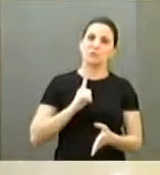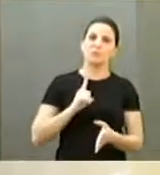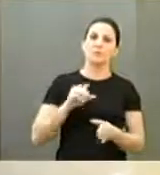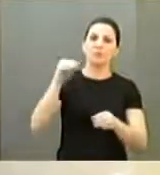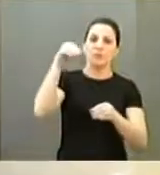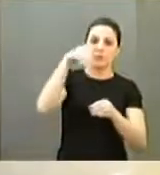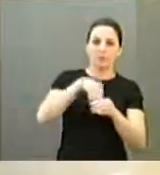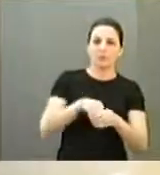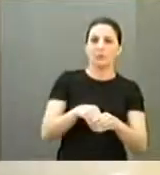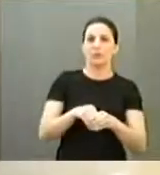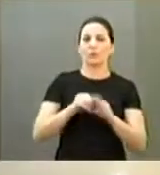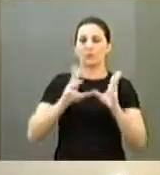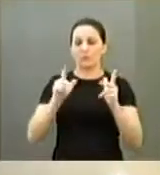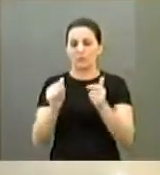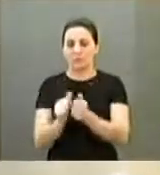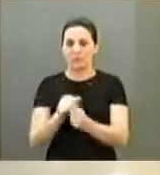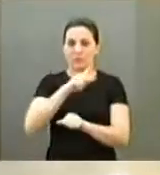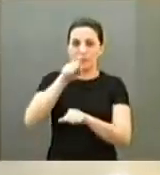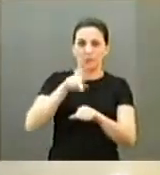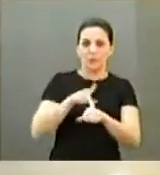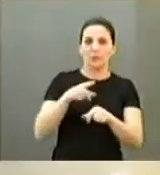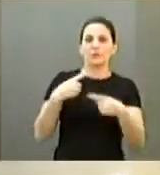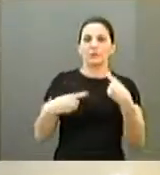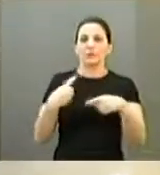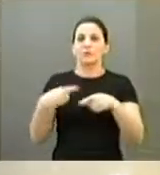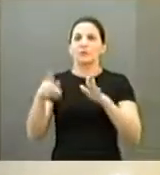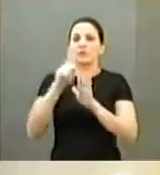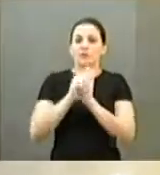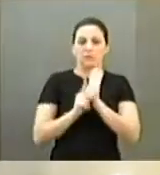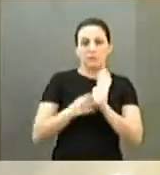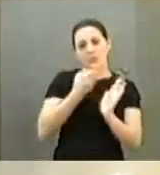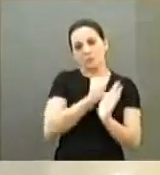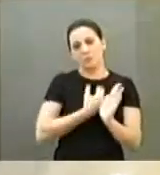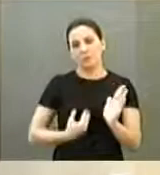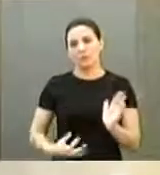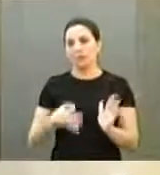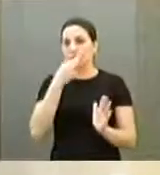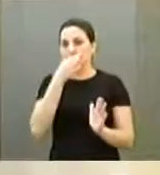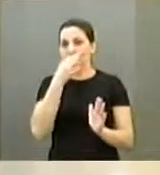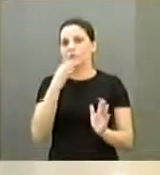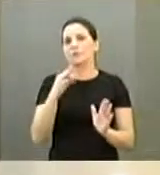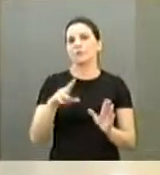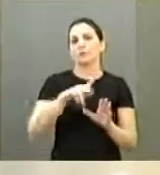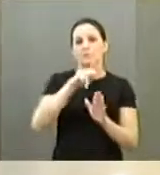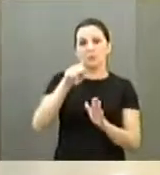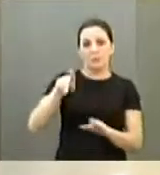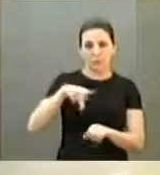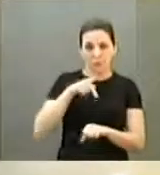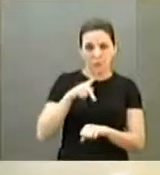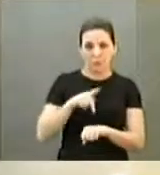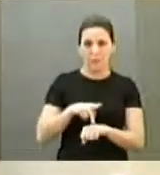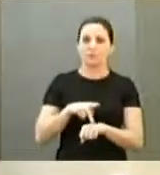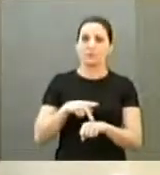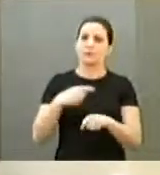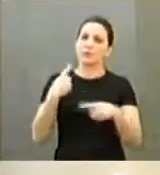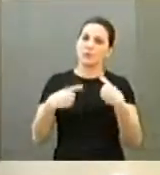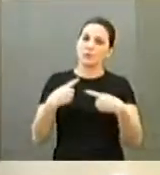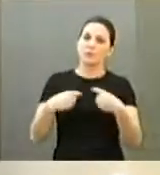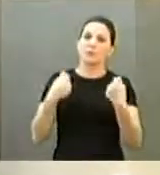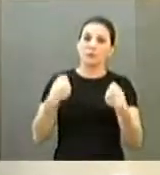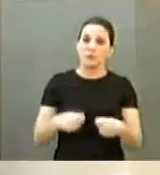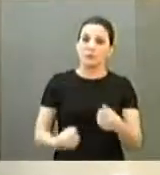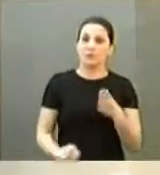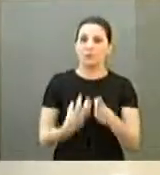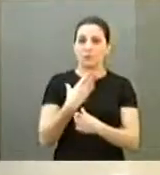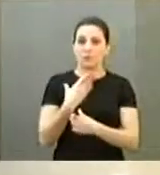gerais nesse país, já que serão discutidos programas de governos, propostas para o nosso país. Esse debate tem que ser feito.